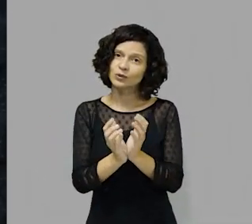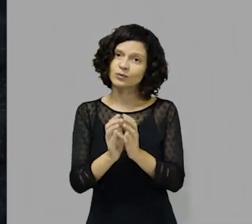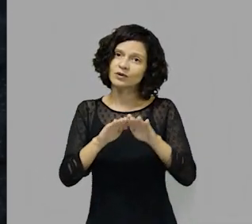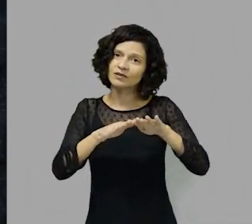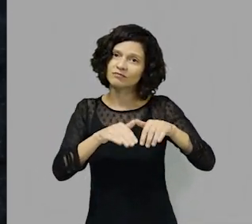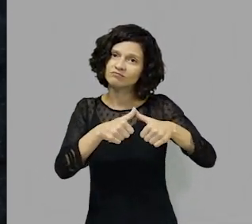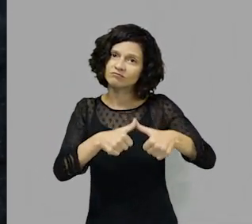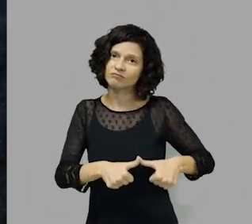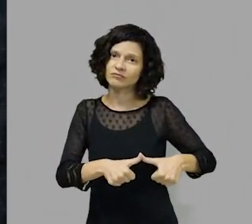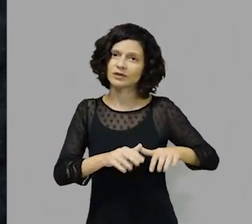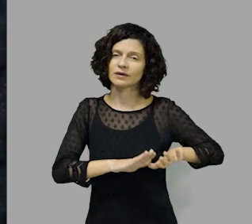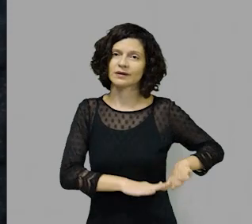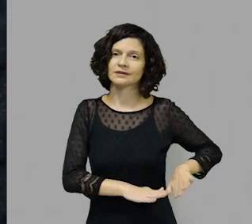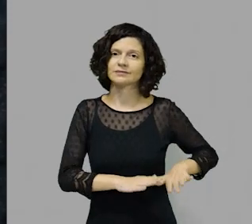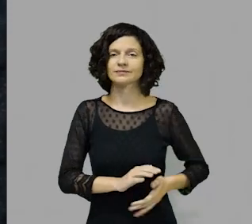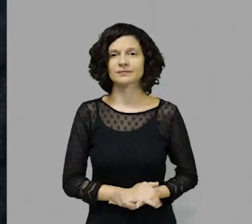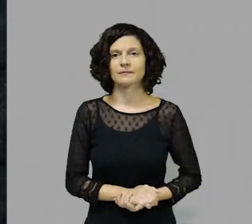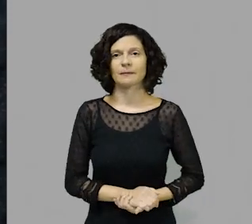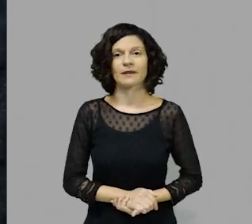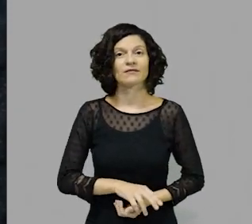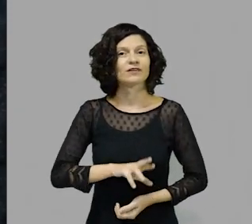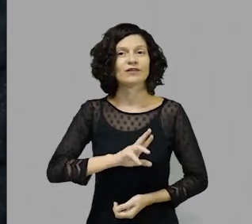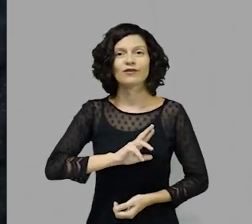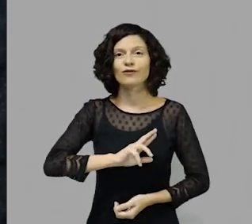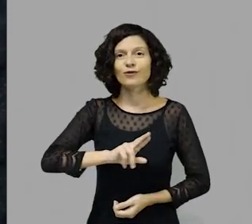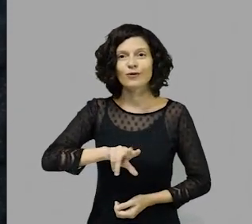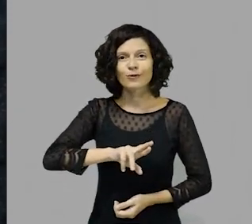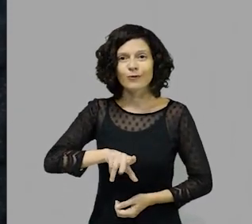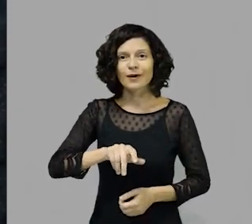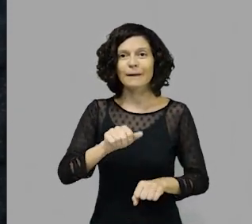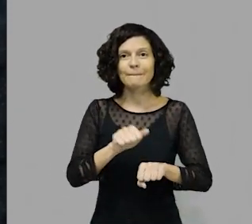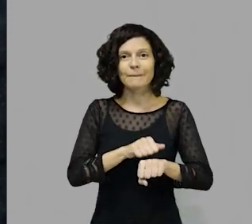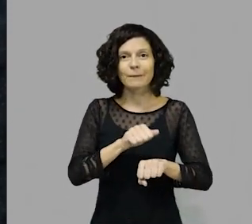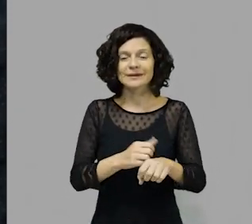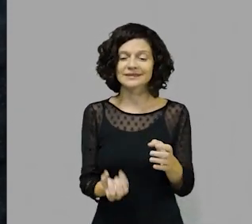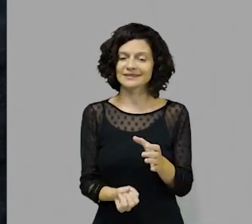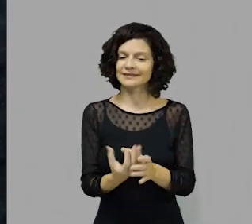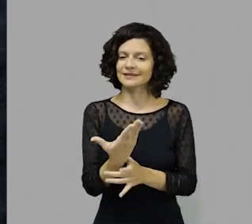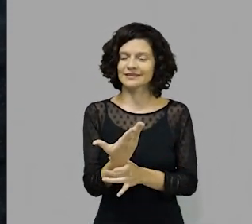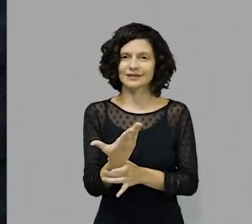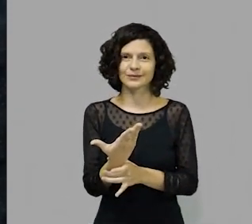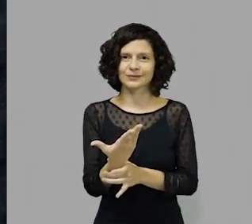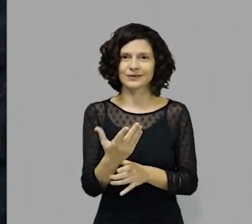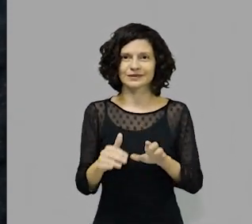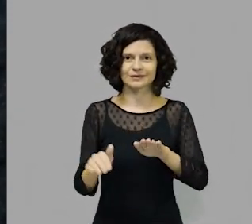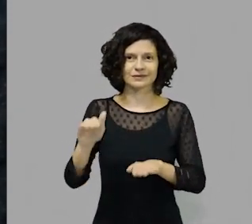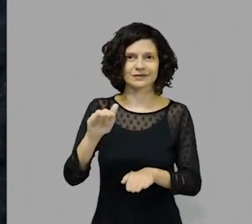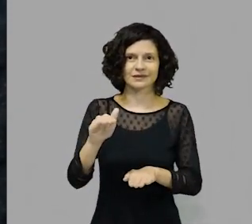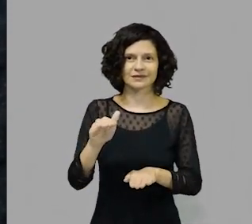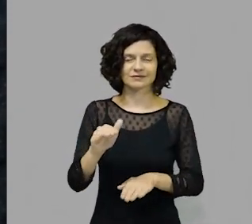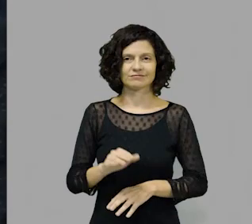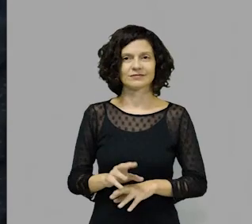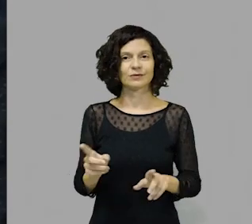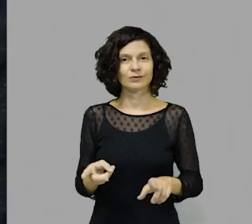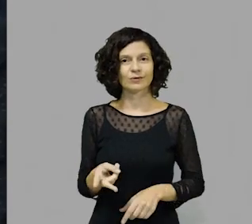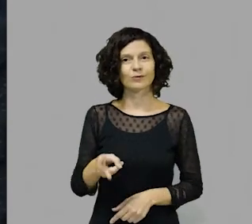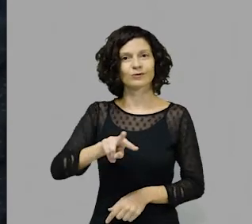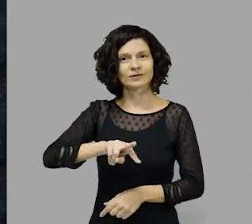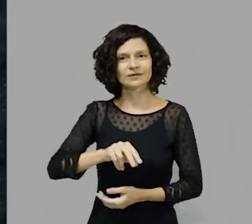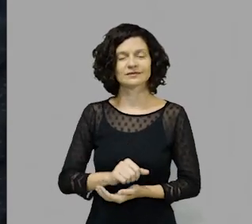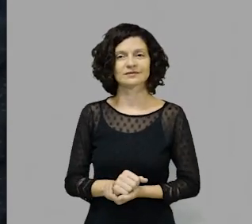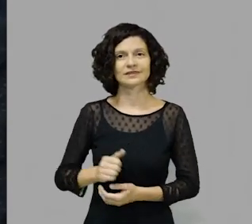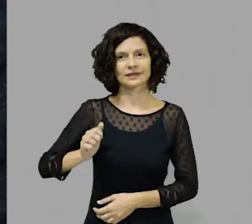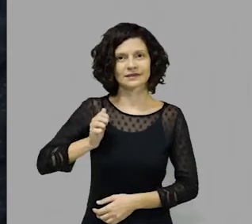que tinha. Então, não é a pobreza que causou, mas sim a riqueza. Que é isso aqui que eu citei como exemplo para